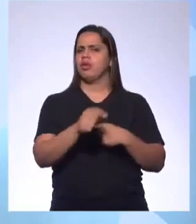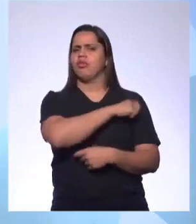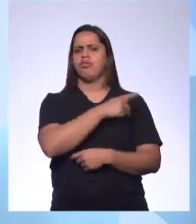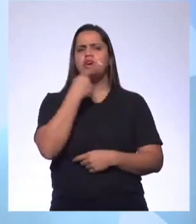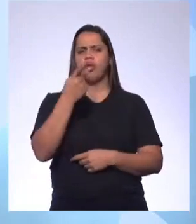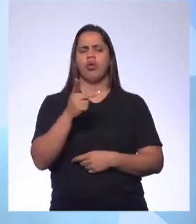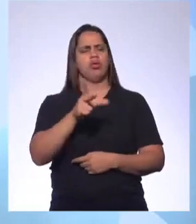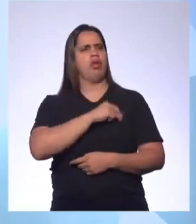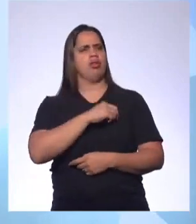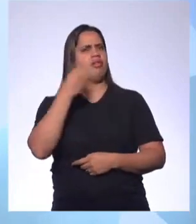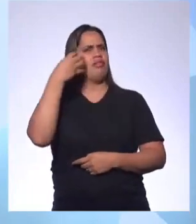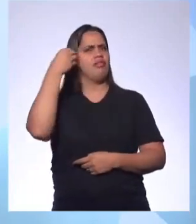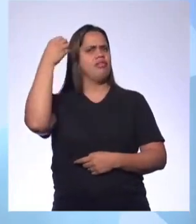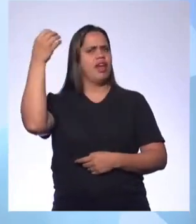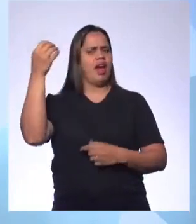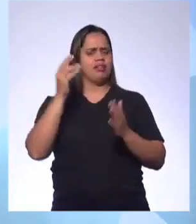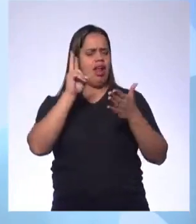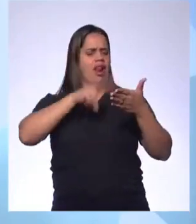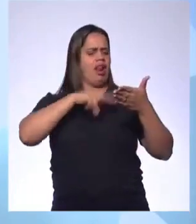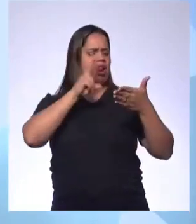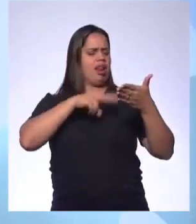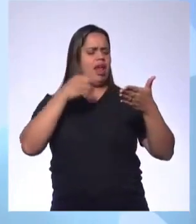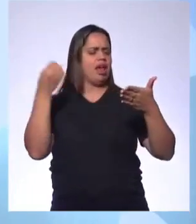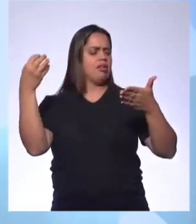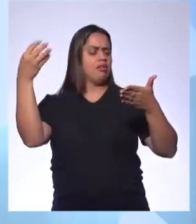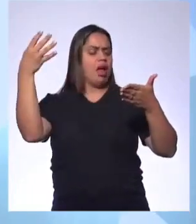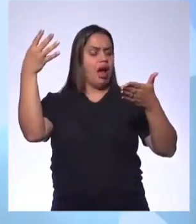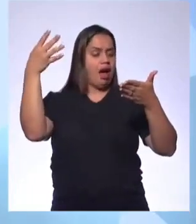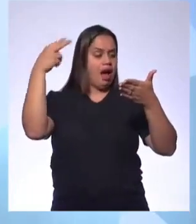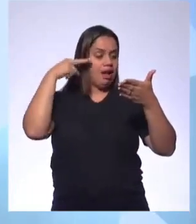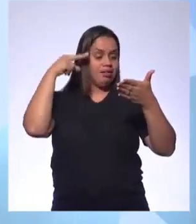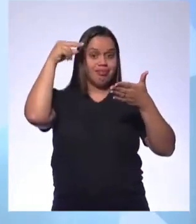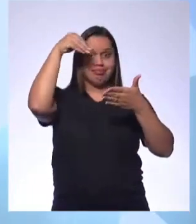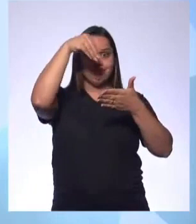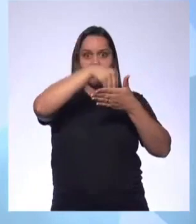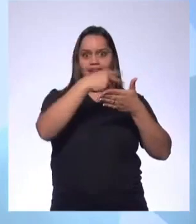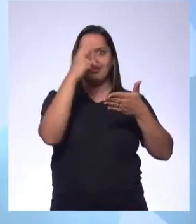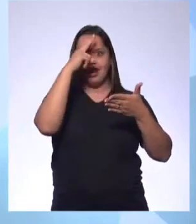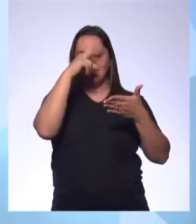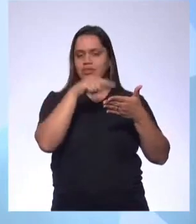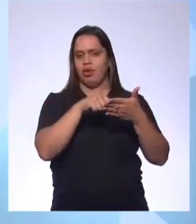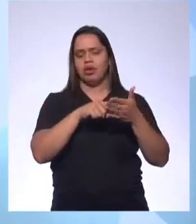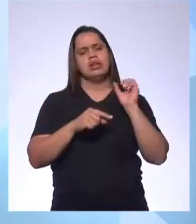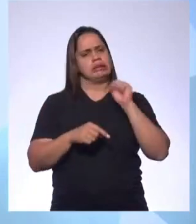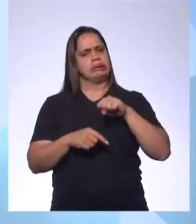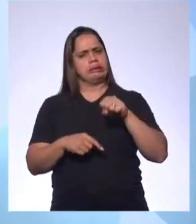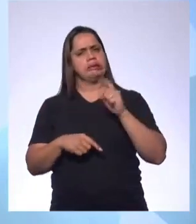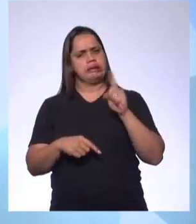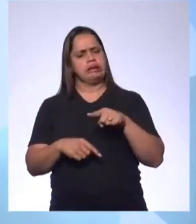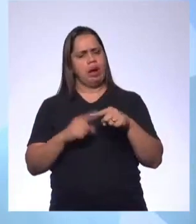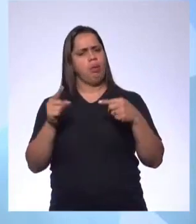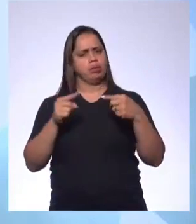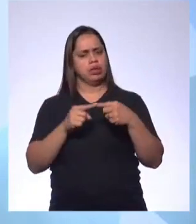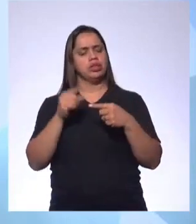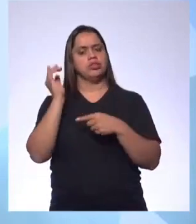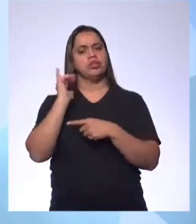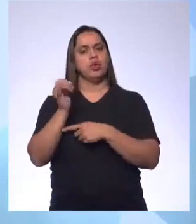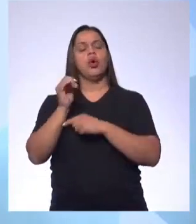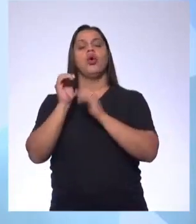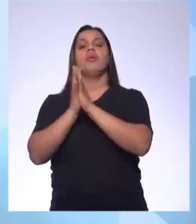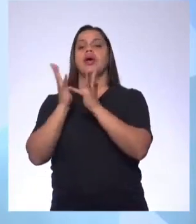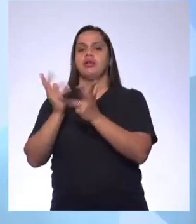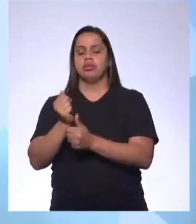ai, viaja, leva a gente para viajar no tempo, na história. Sim, essa é a função do conto maravilhoso. E quando